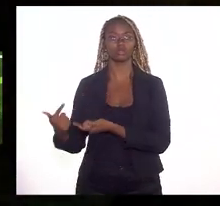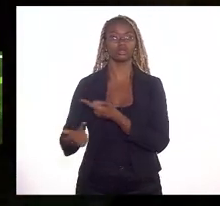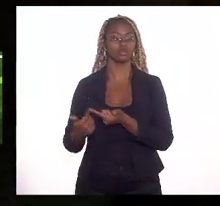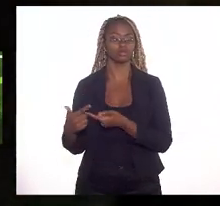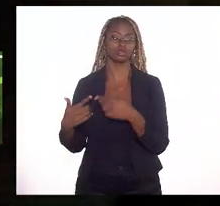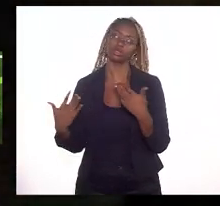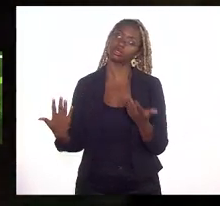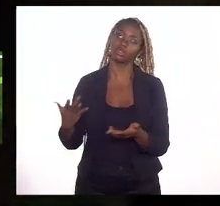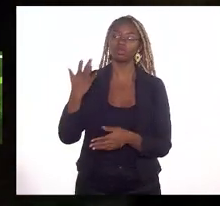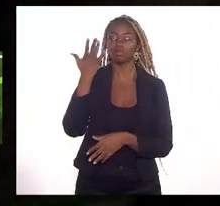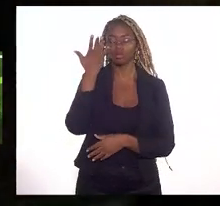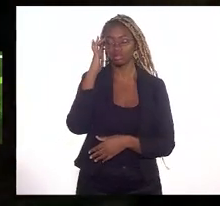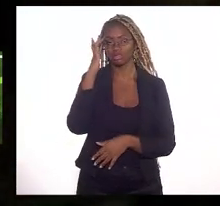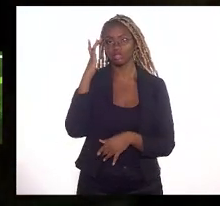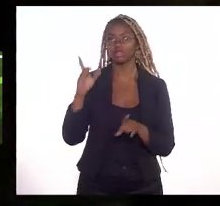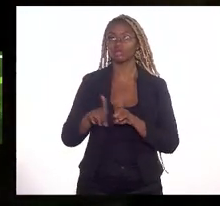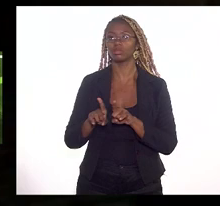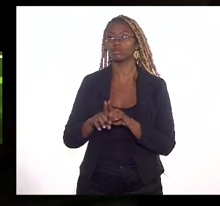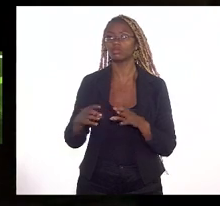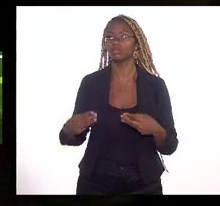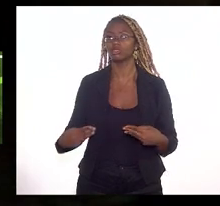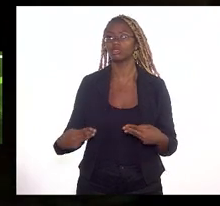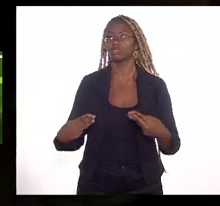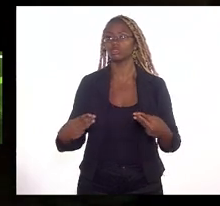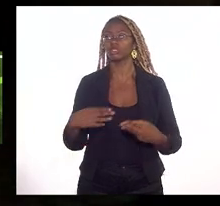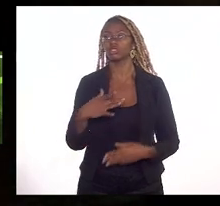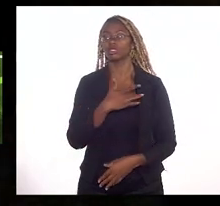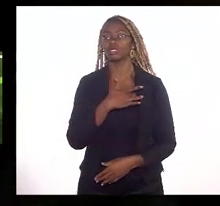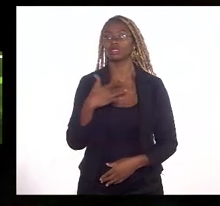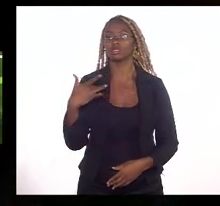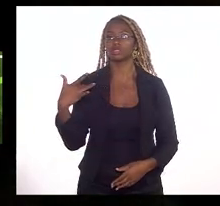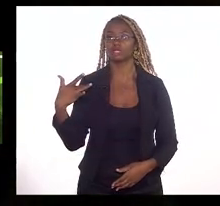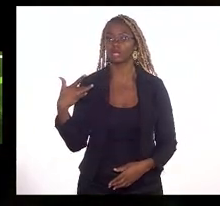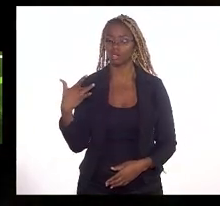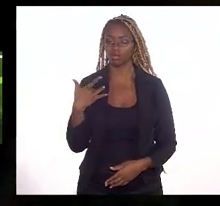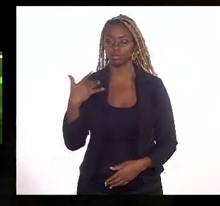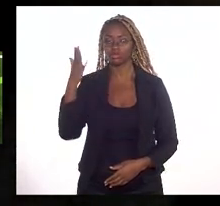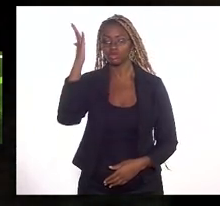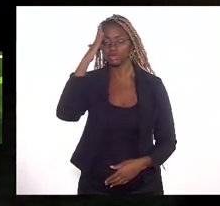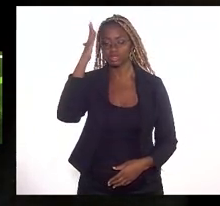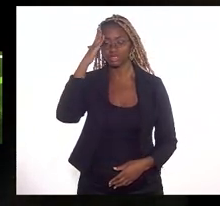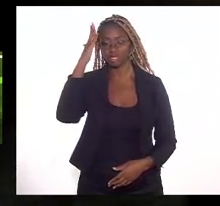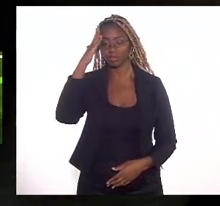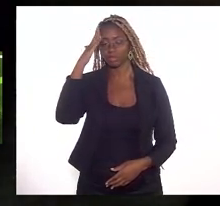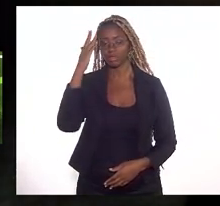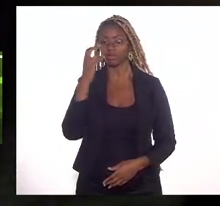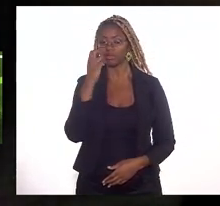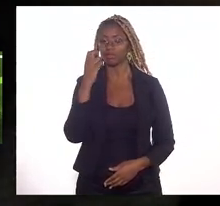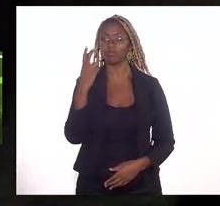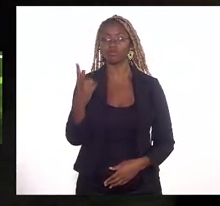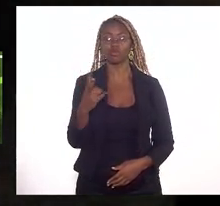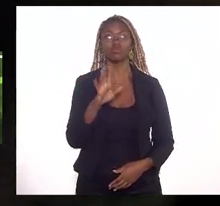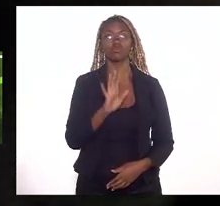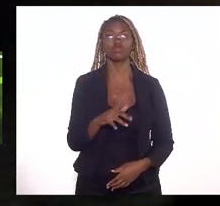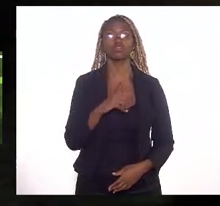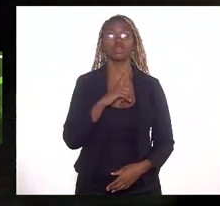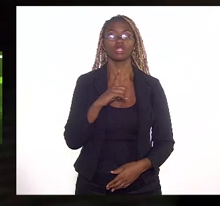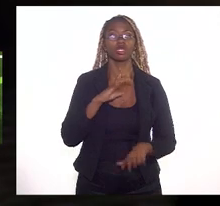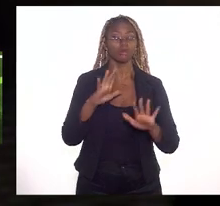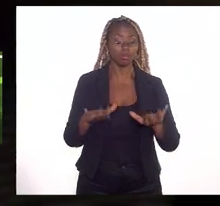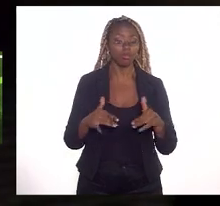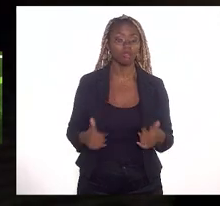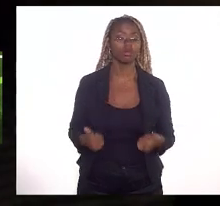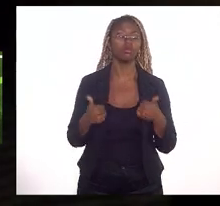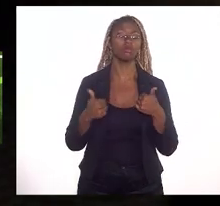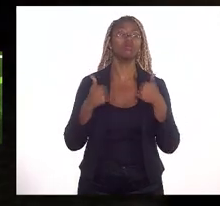Então, seria uma forma também do Ministério da Saúde, né, é reconhecer, legitimar o que já existe e melhorar.